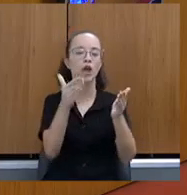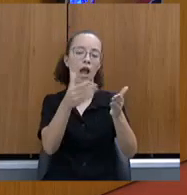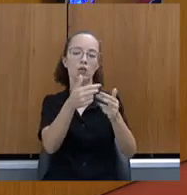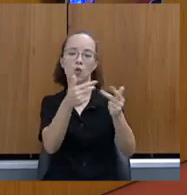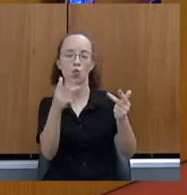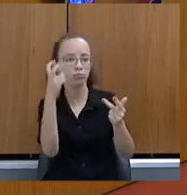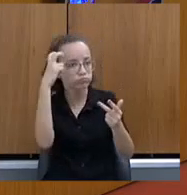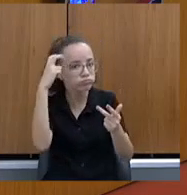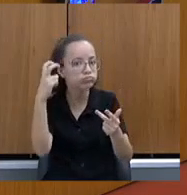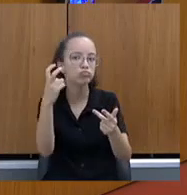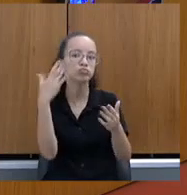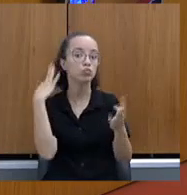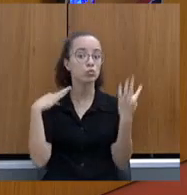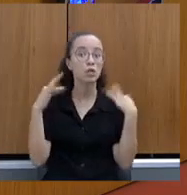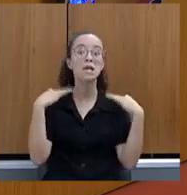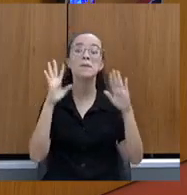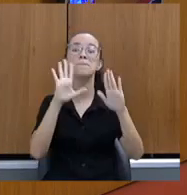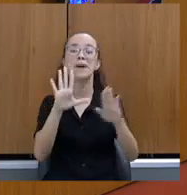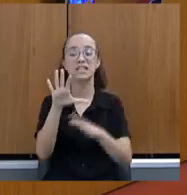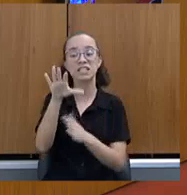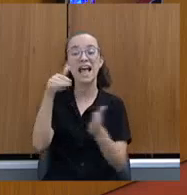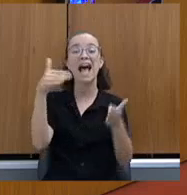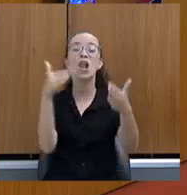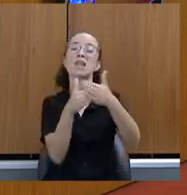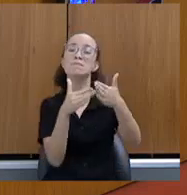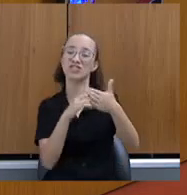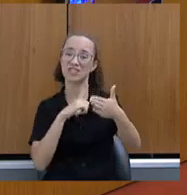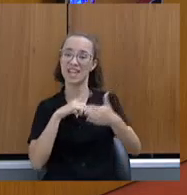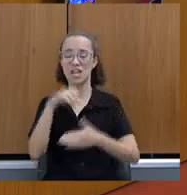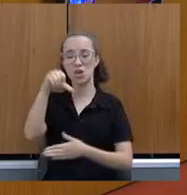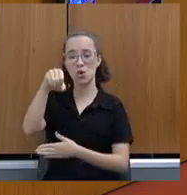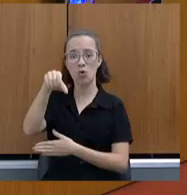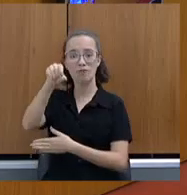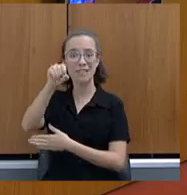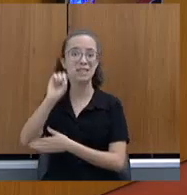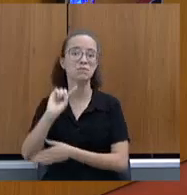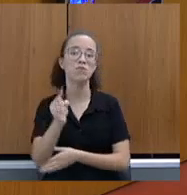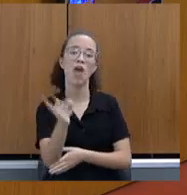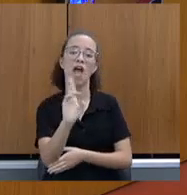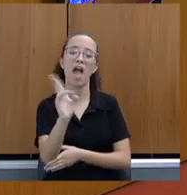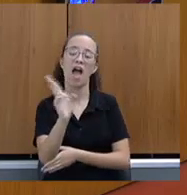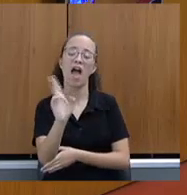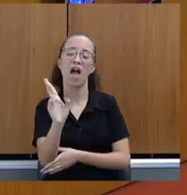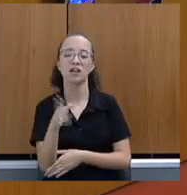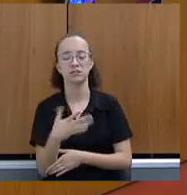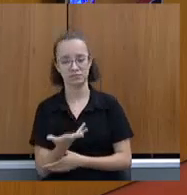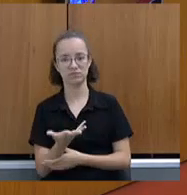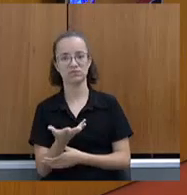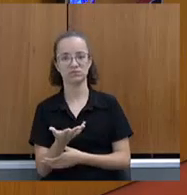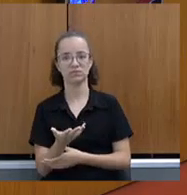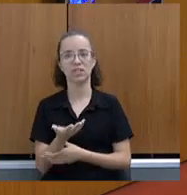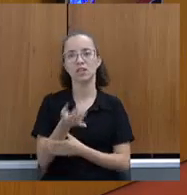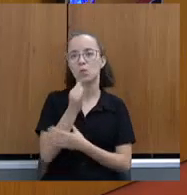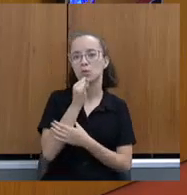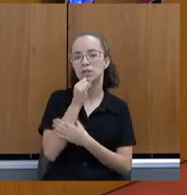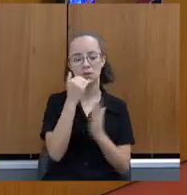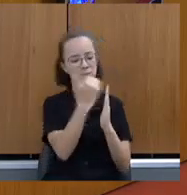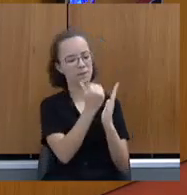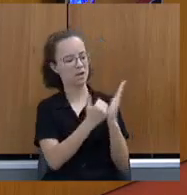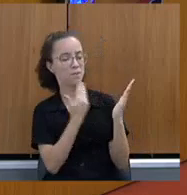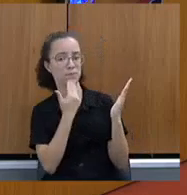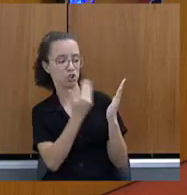turismo mas limitando a 90 mil reais o mínimo em 90 enquanto você tem pedidos aqui de